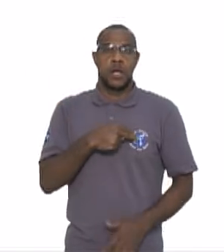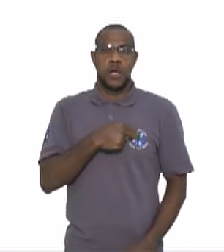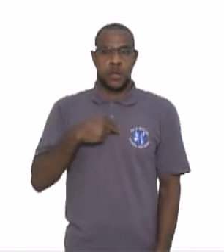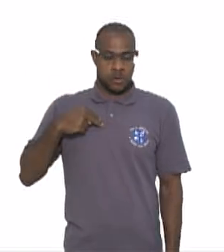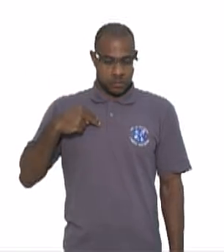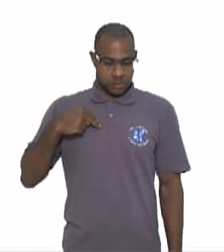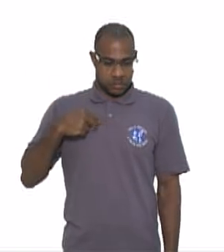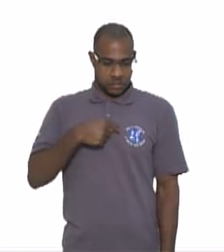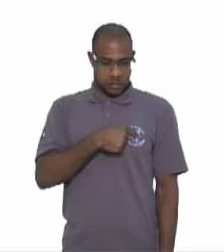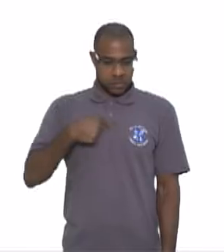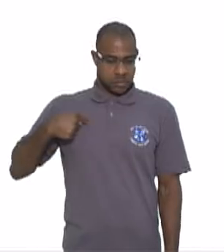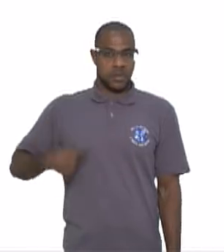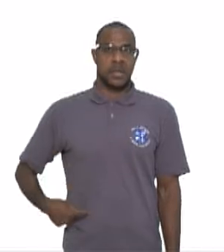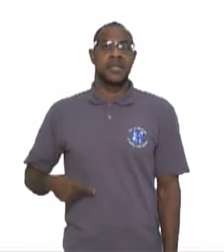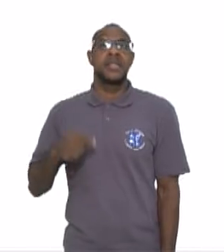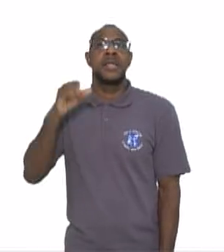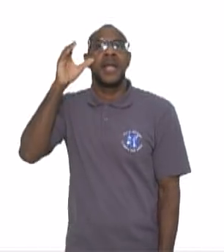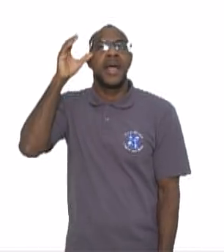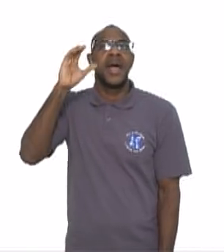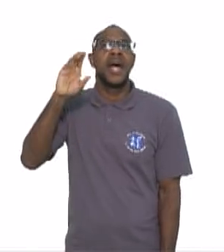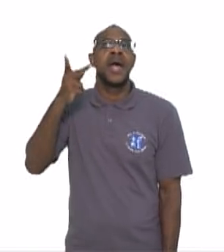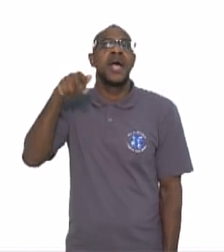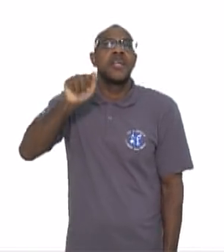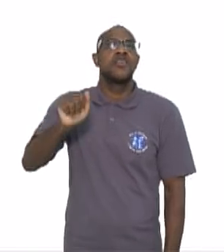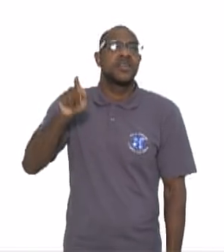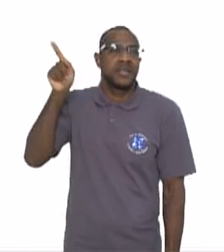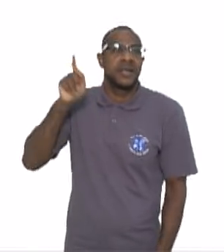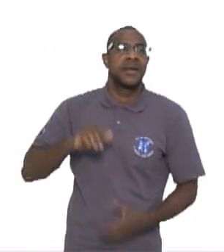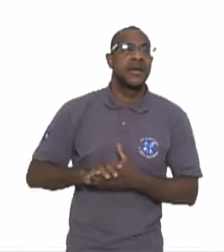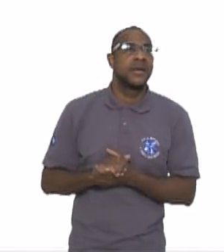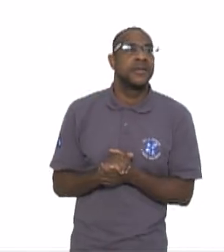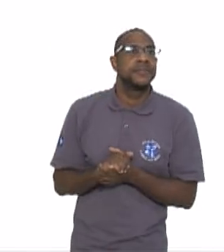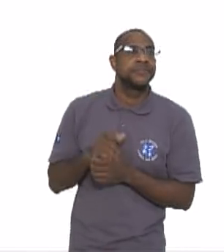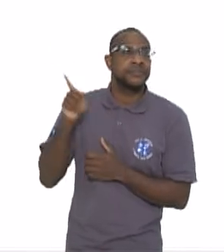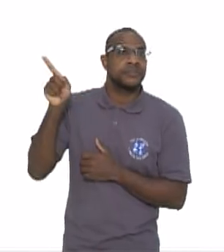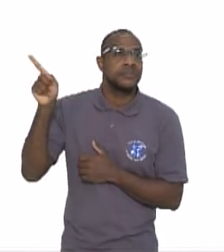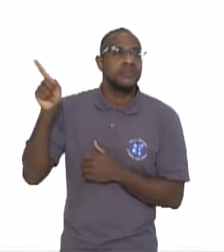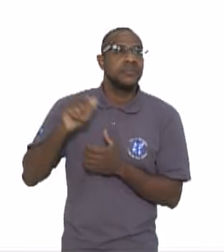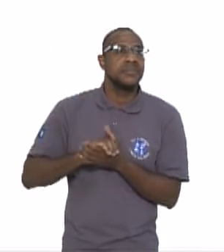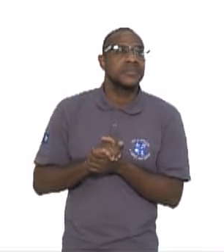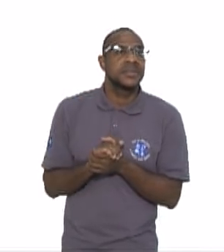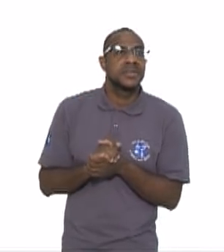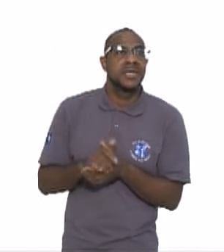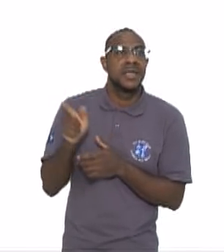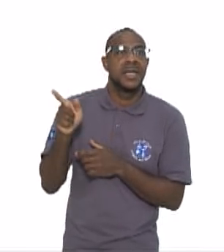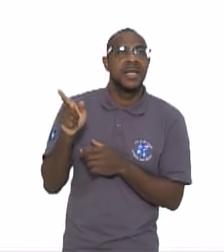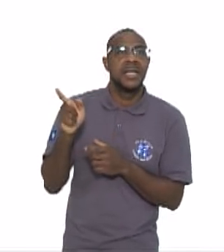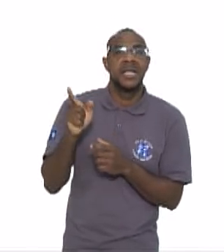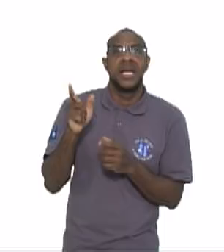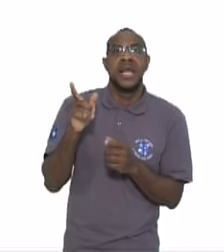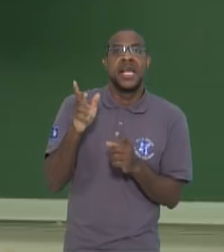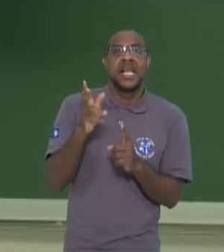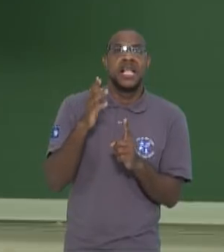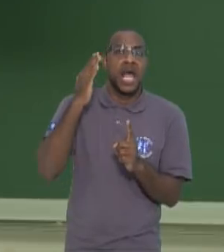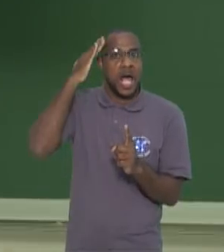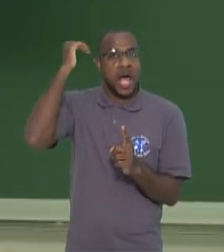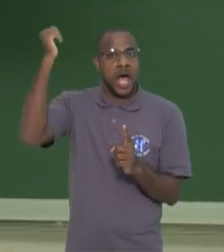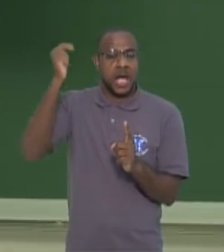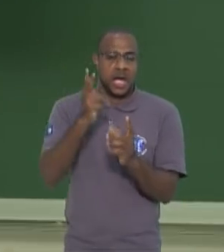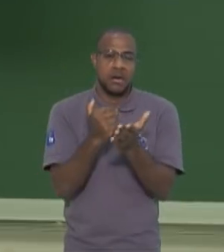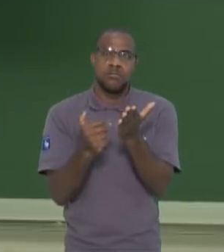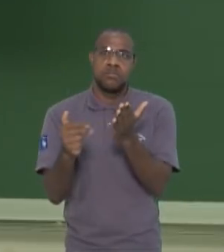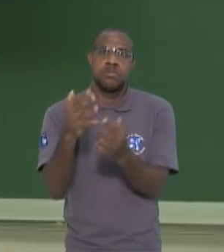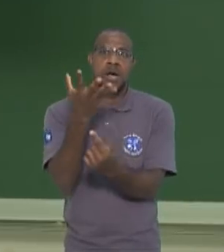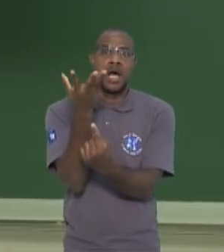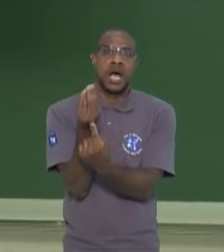artista designer, ele é o criador das toy arts. Veja como é algo recente a toy art, né? Então, ele criou